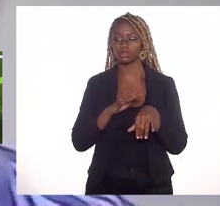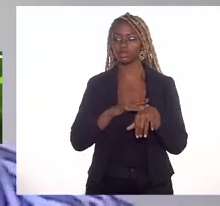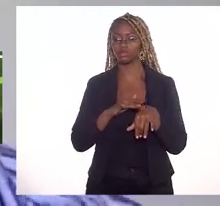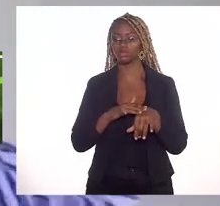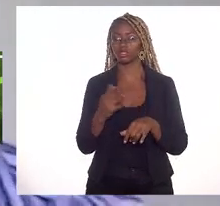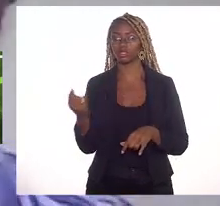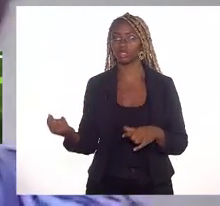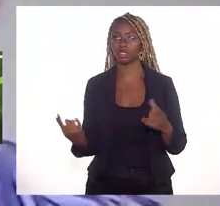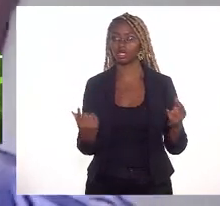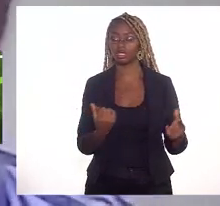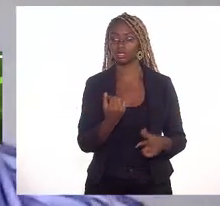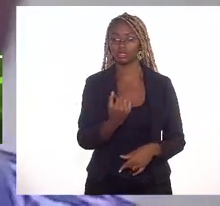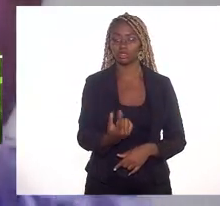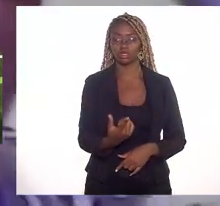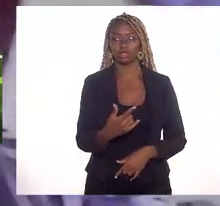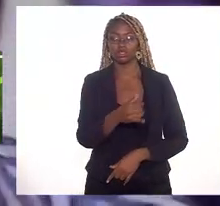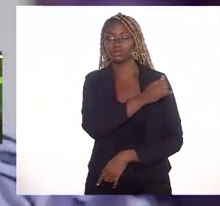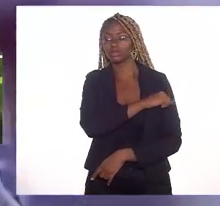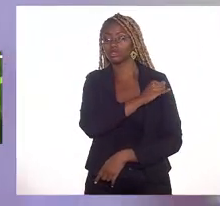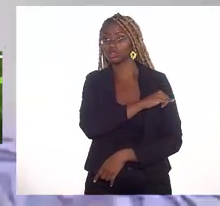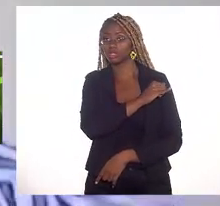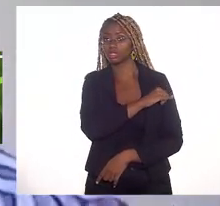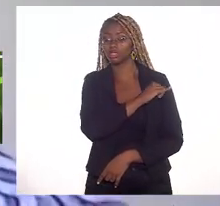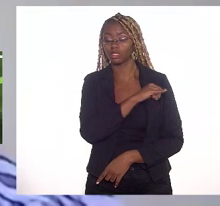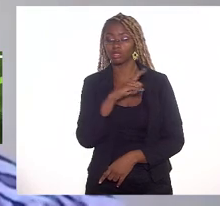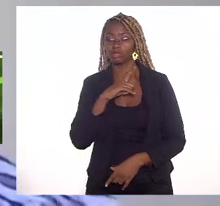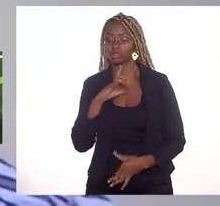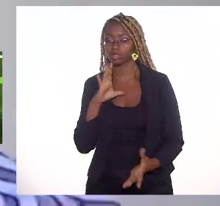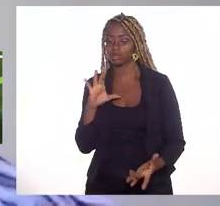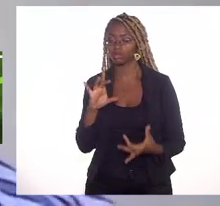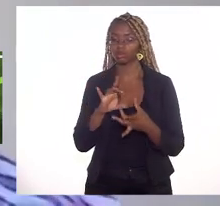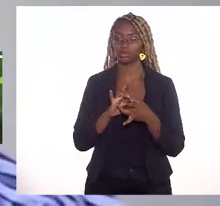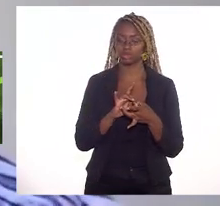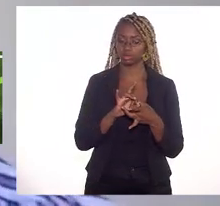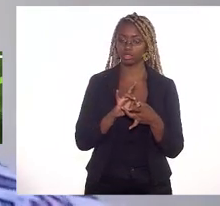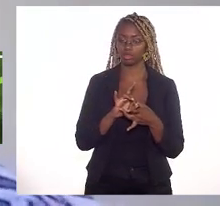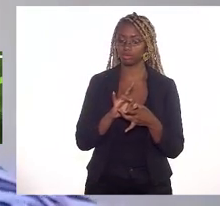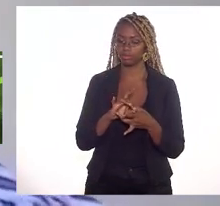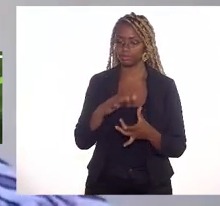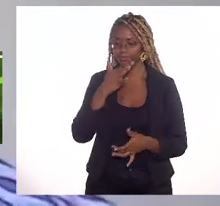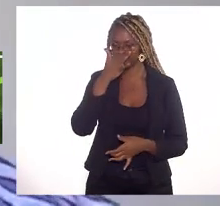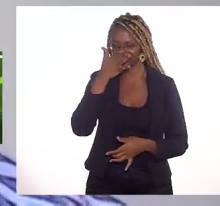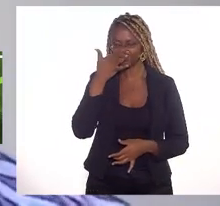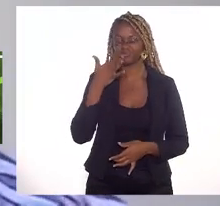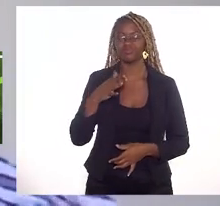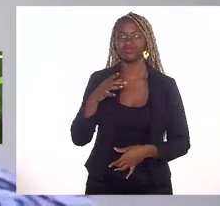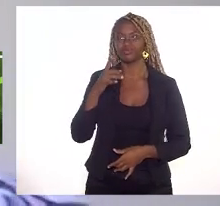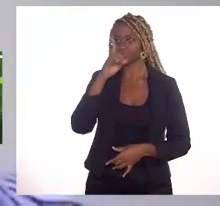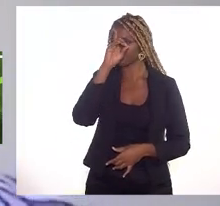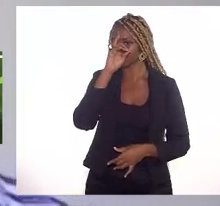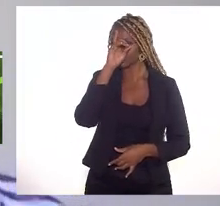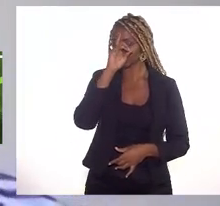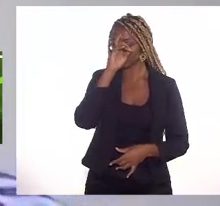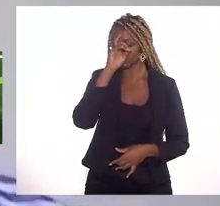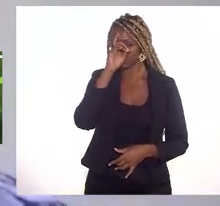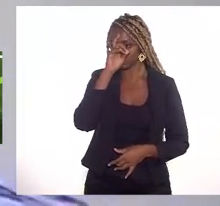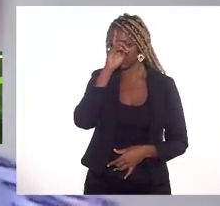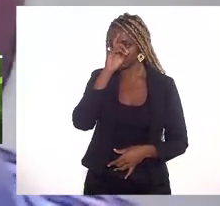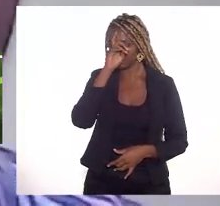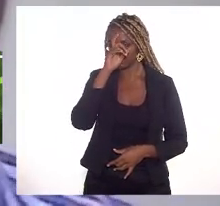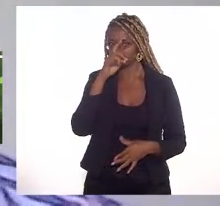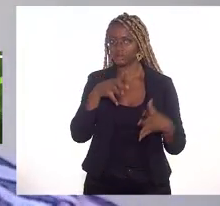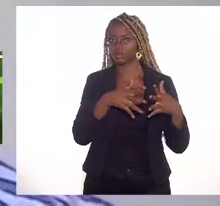Rio de Janeiro tem uma direta conexão com a situação dos hospitais de